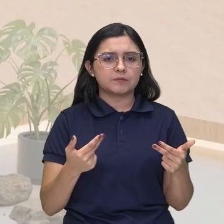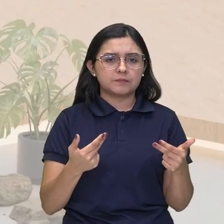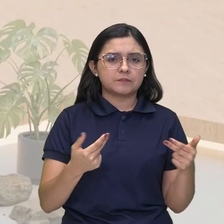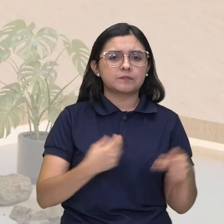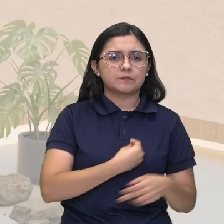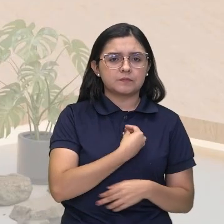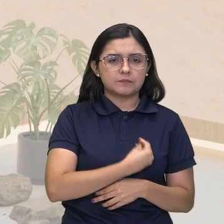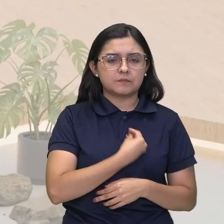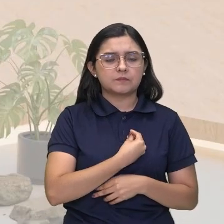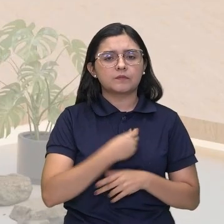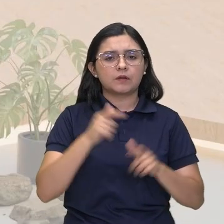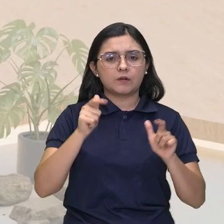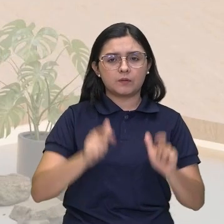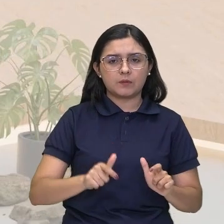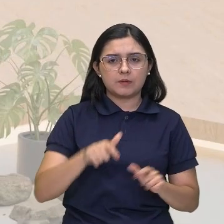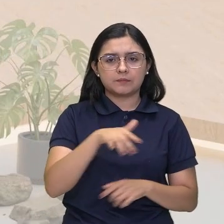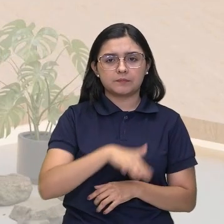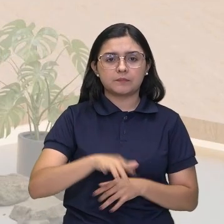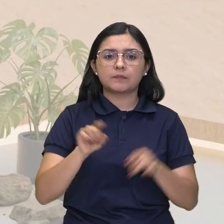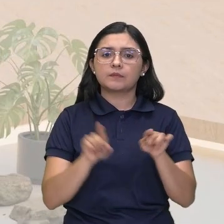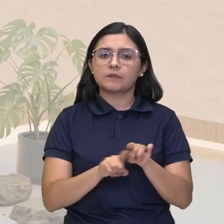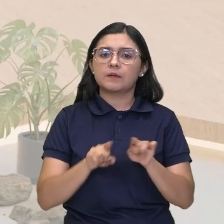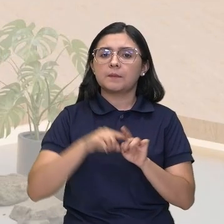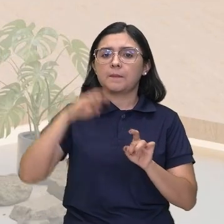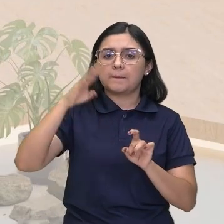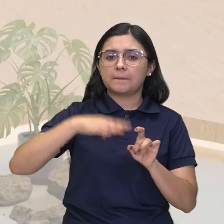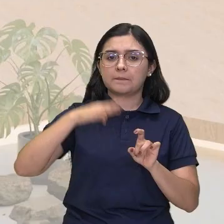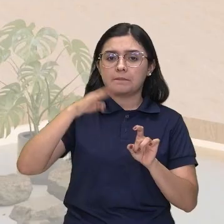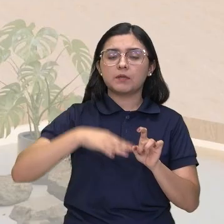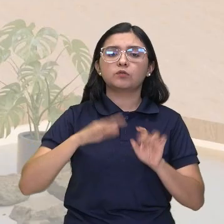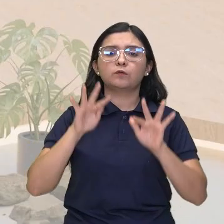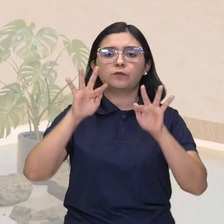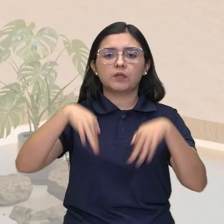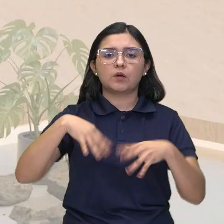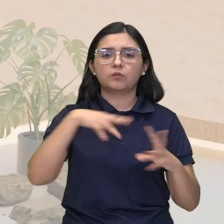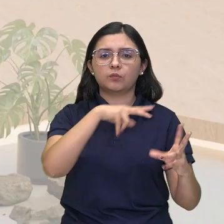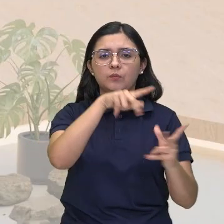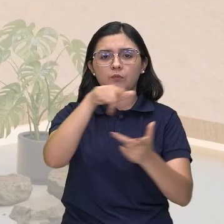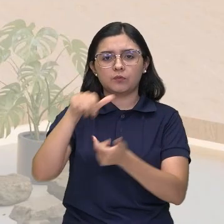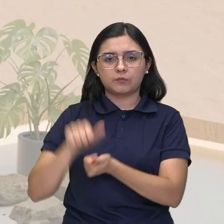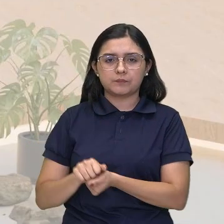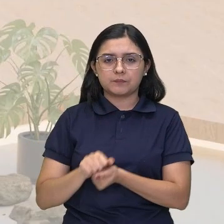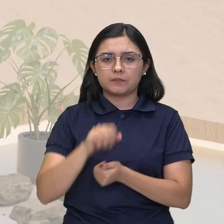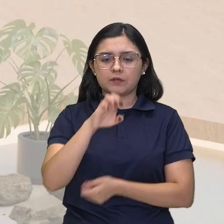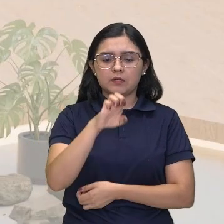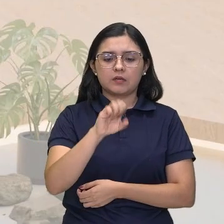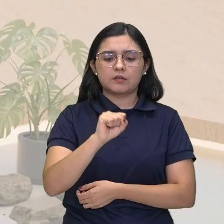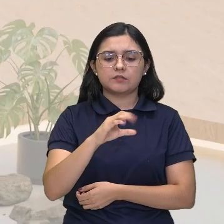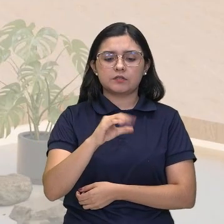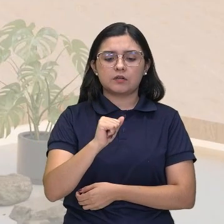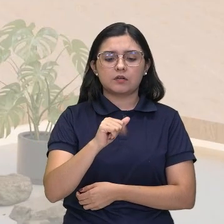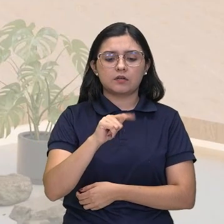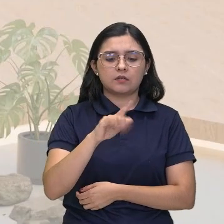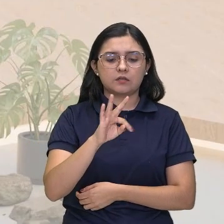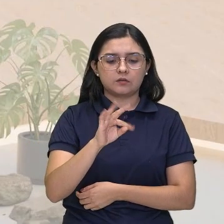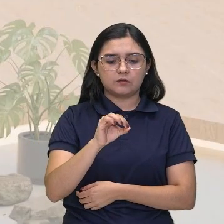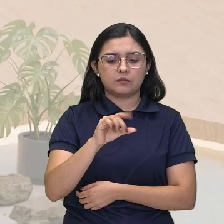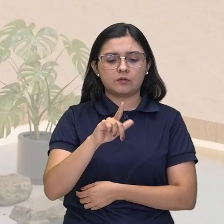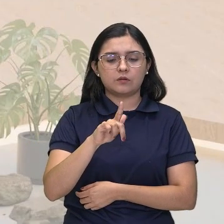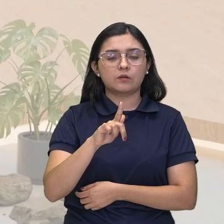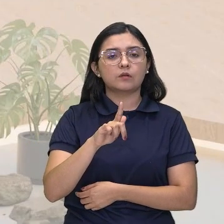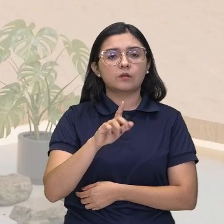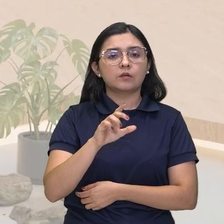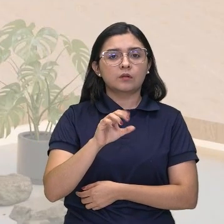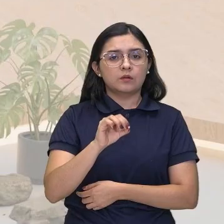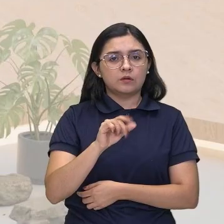naquele território, e os chamados mitos escatológicos, que são os mitos, né, do final dos tempos, né? Aquele que